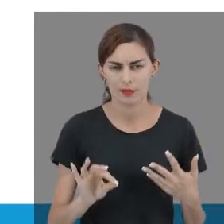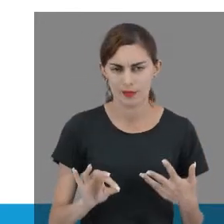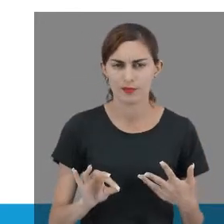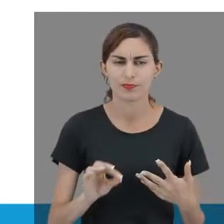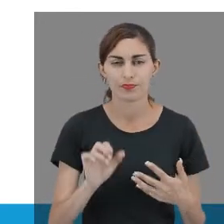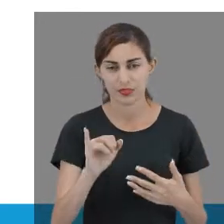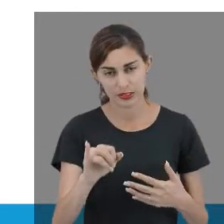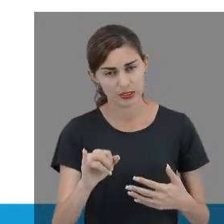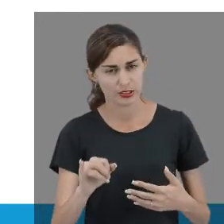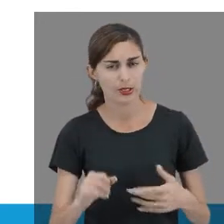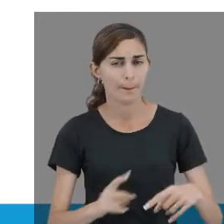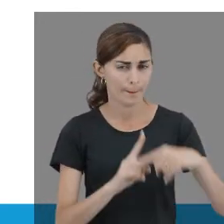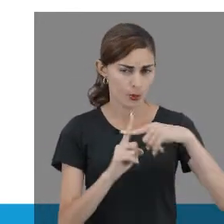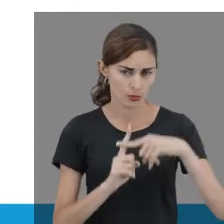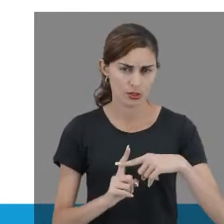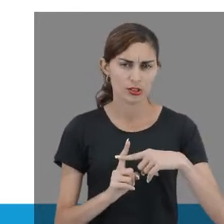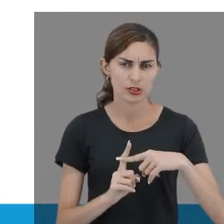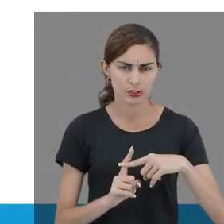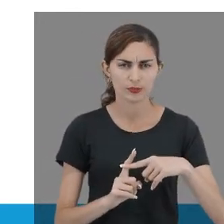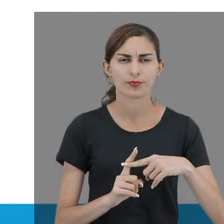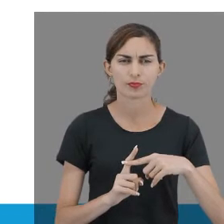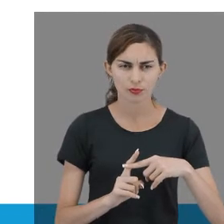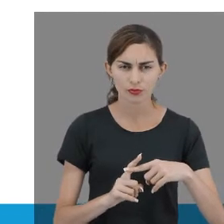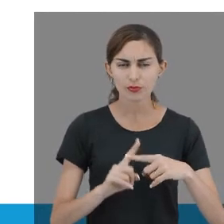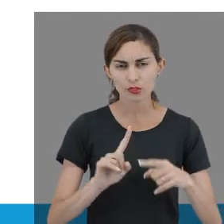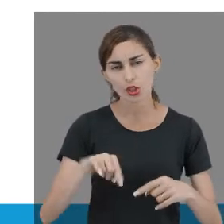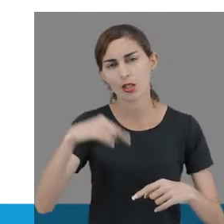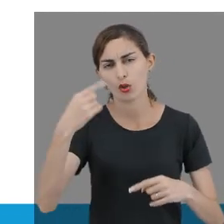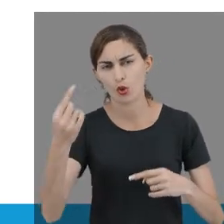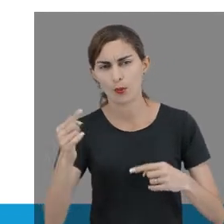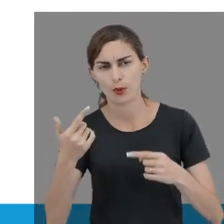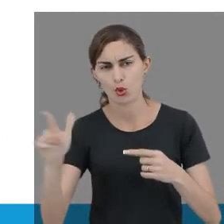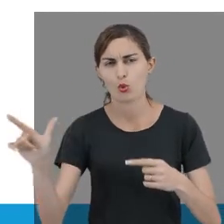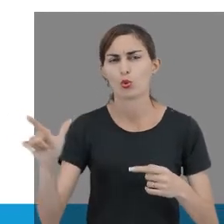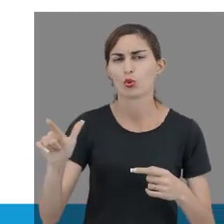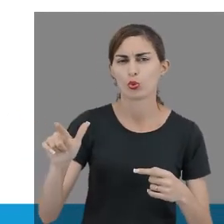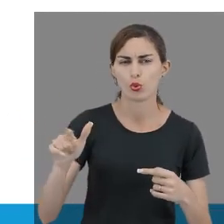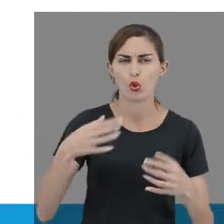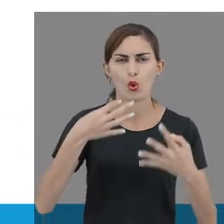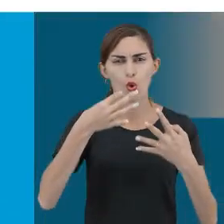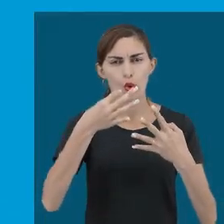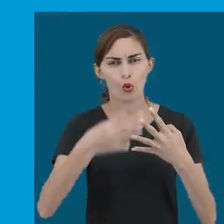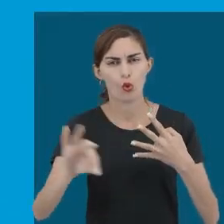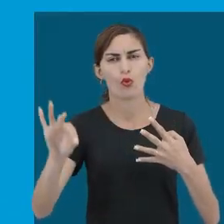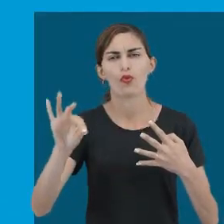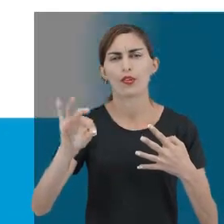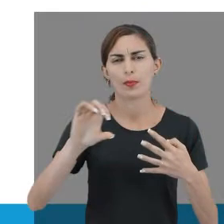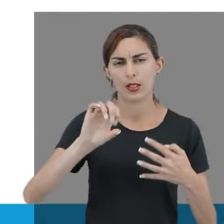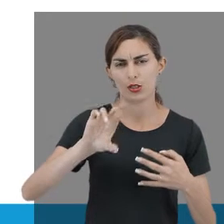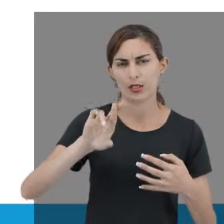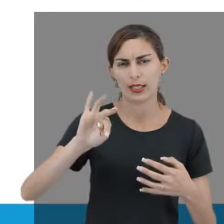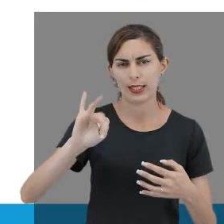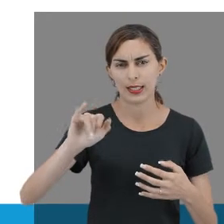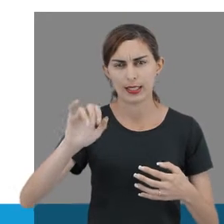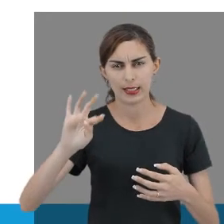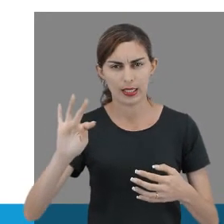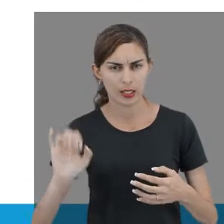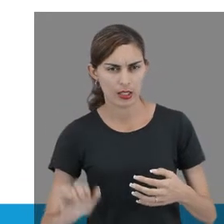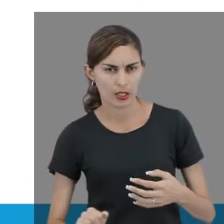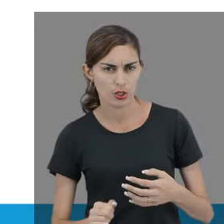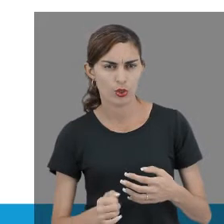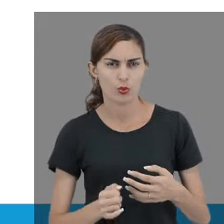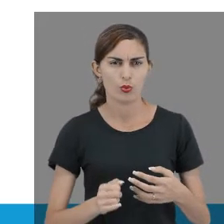como confirmado por critério clínico. Se ele tivesse resultado laboratorial positivo, ele já atenderia o próximo critério, que é o confirmado por